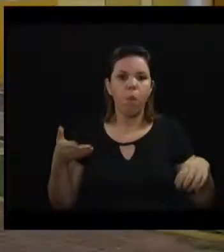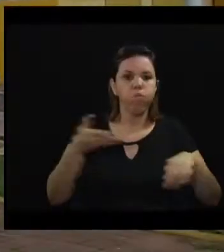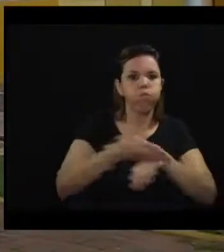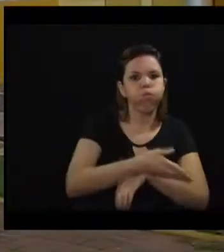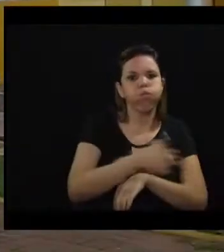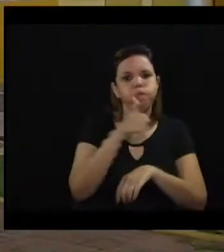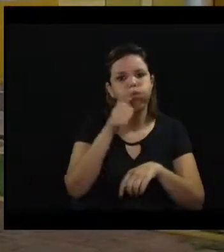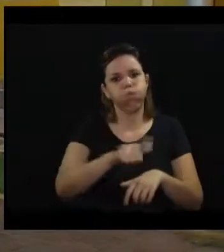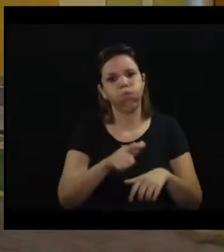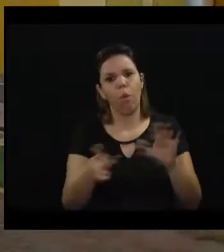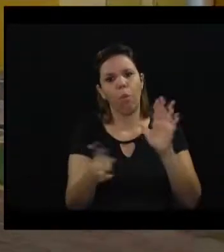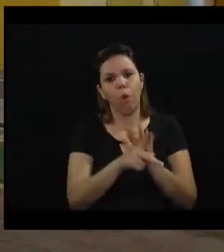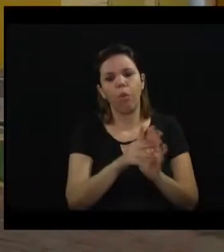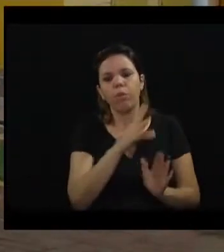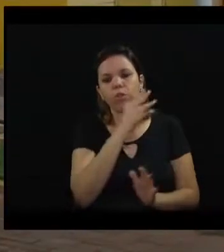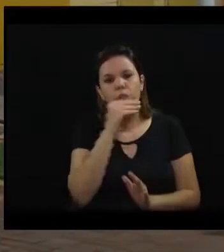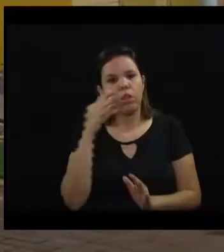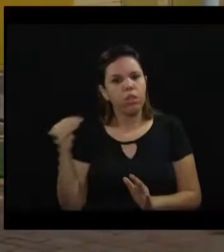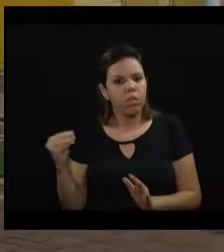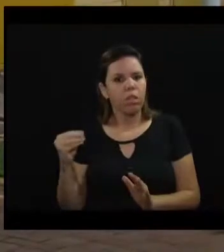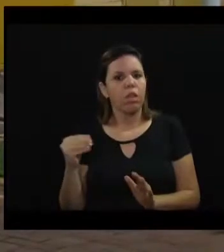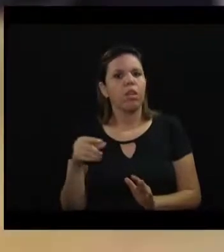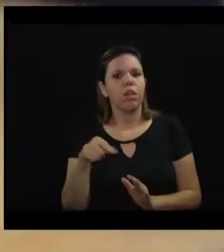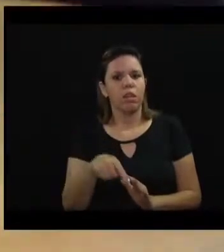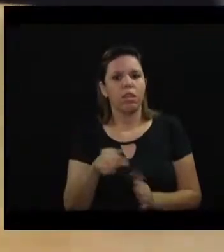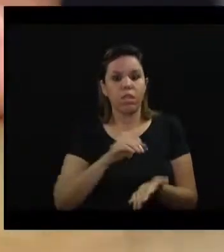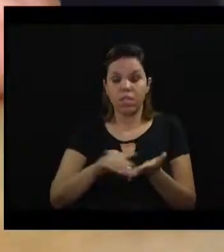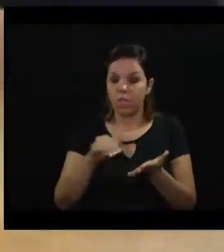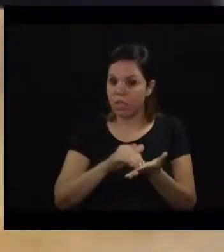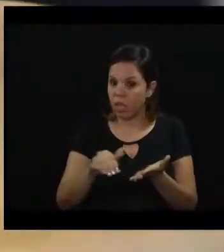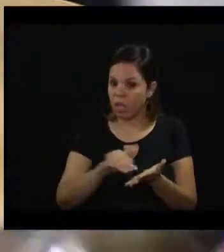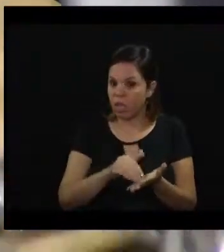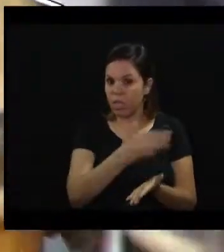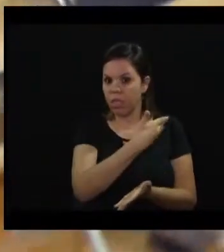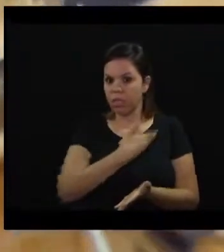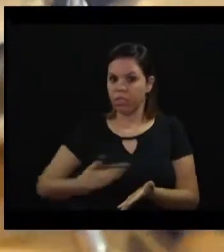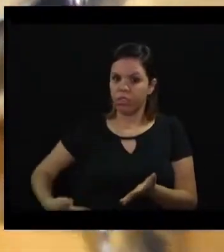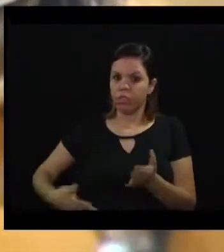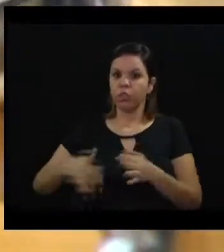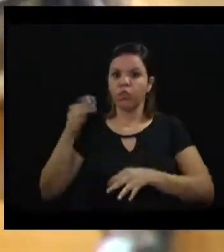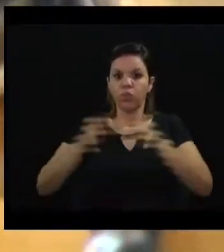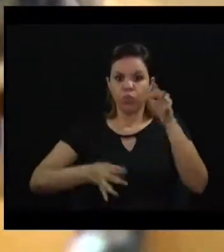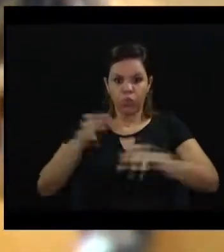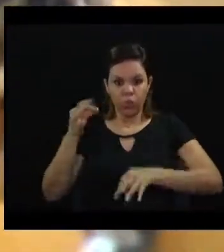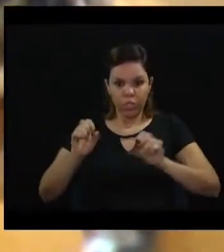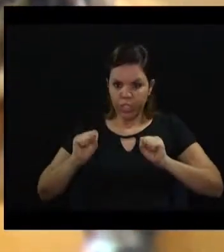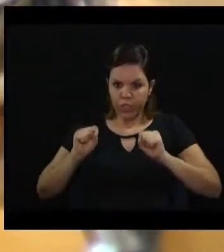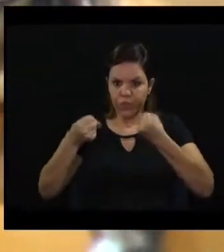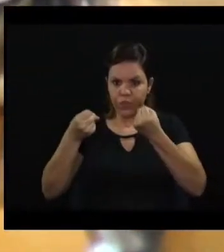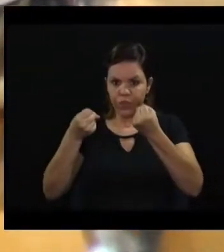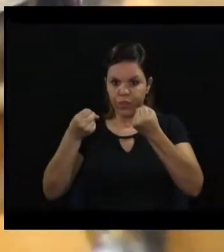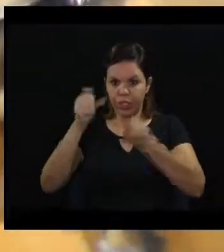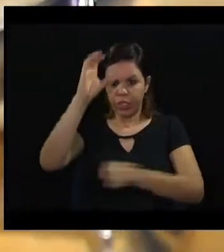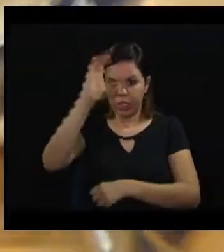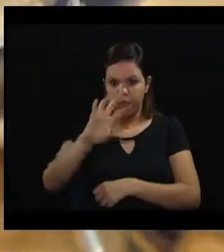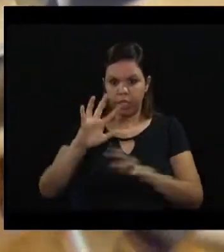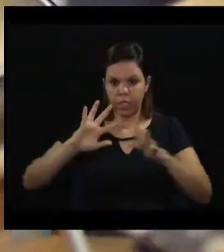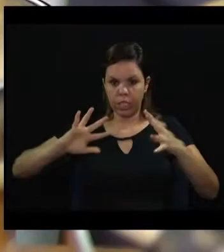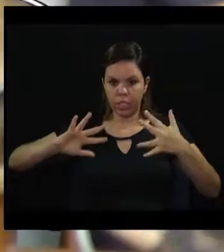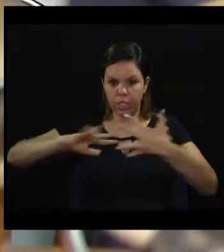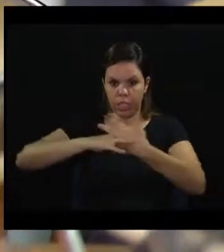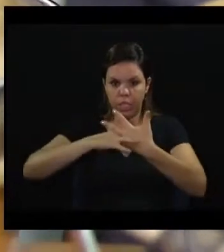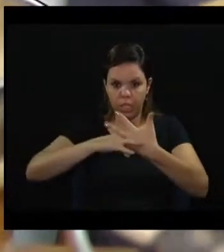socioeducativo ao adolescente, instituição ligada à Secretaria de Estado da Justiça e Defesa da Cidadania. Agora, eles